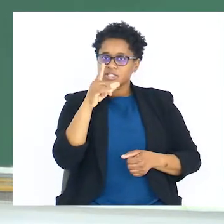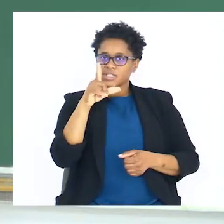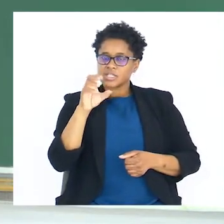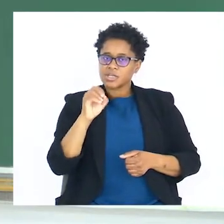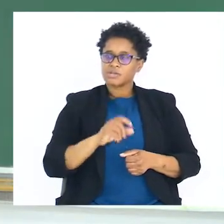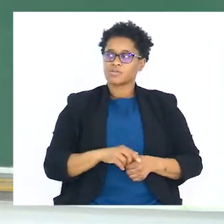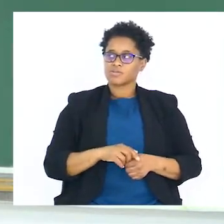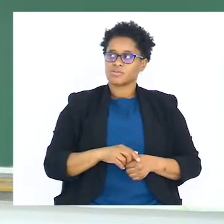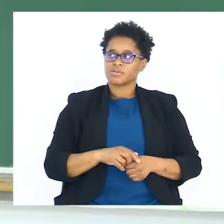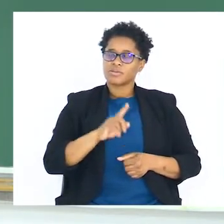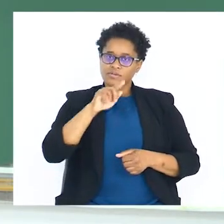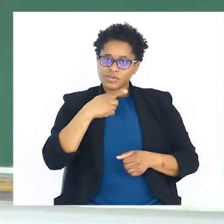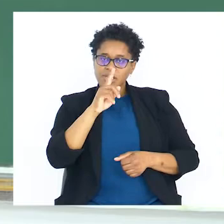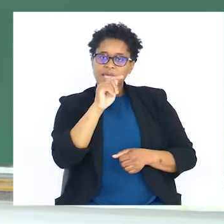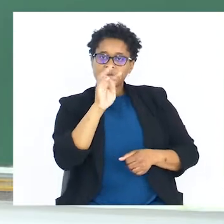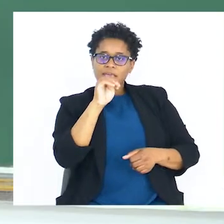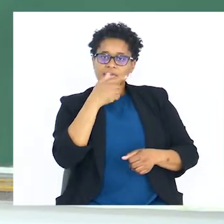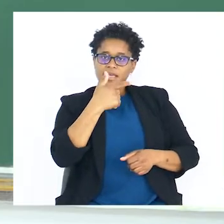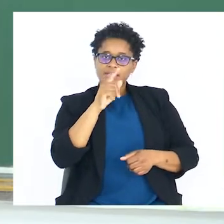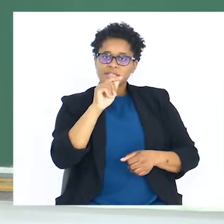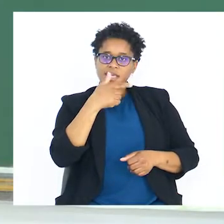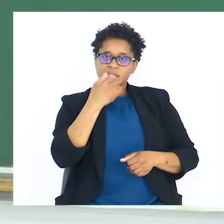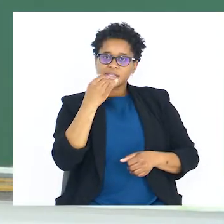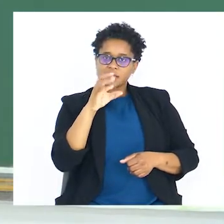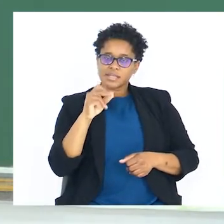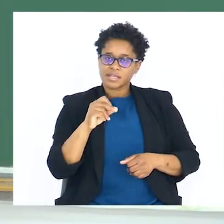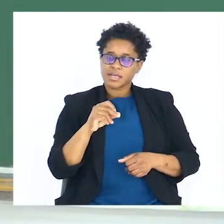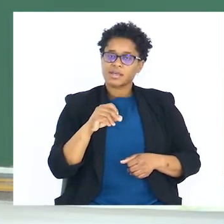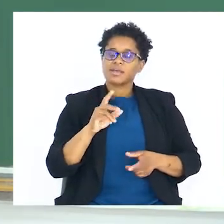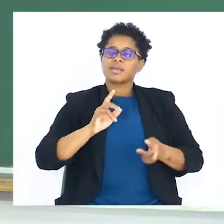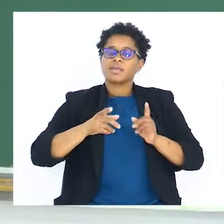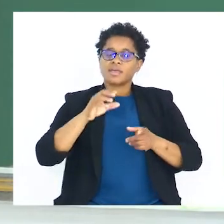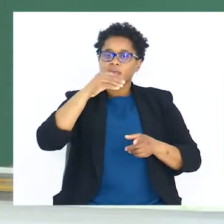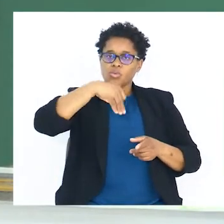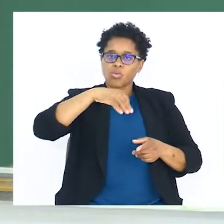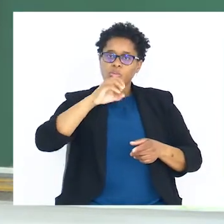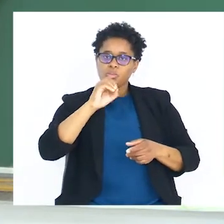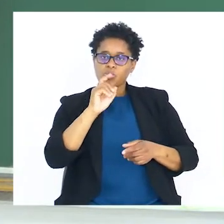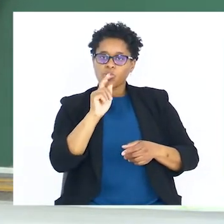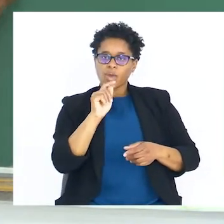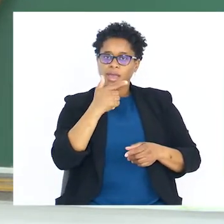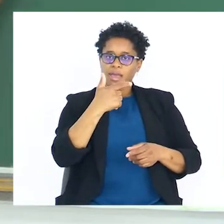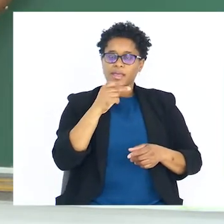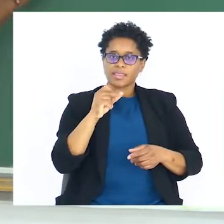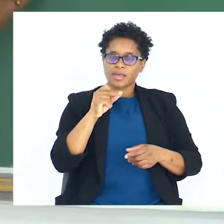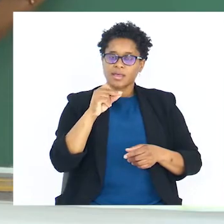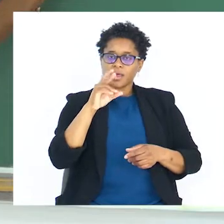a estética, não é? Que o poeta aplica